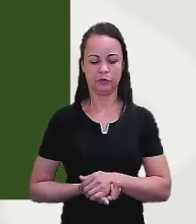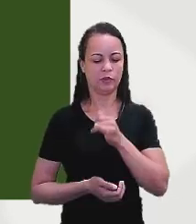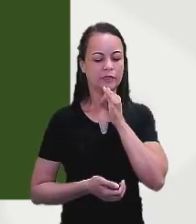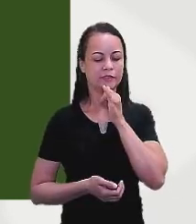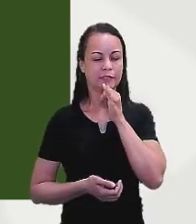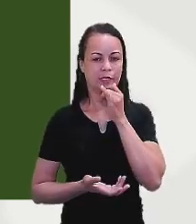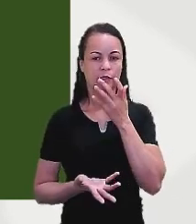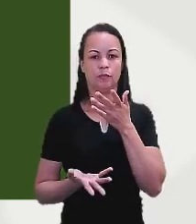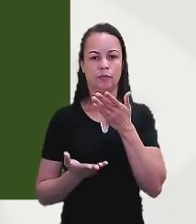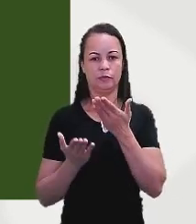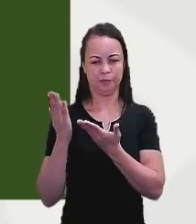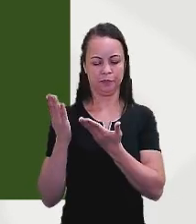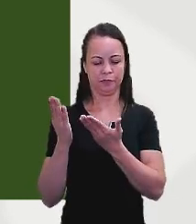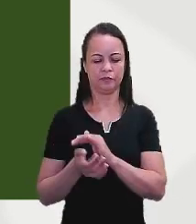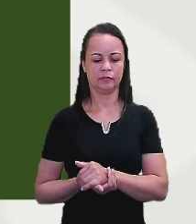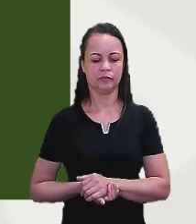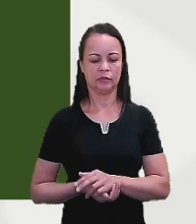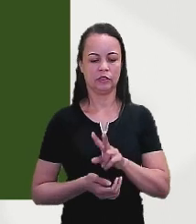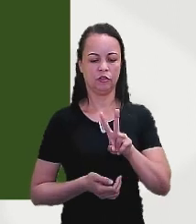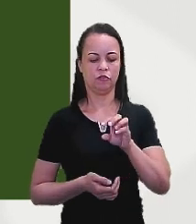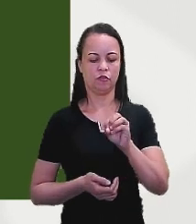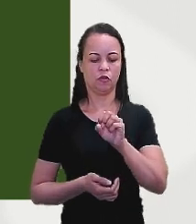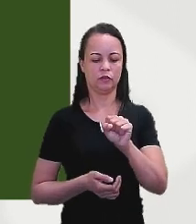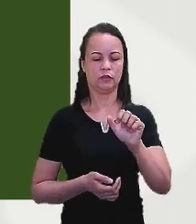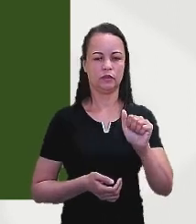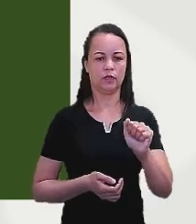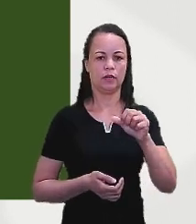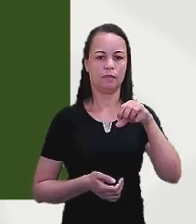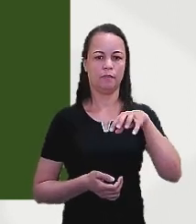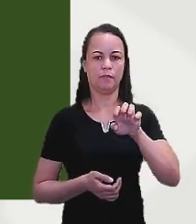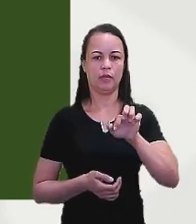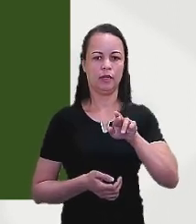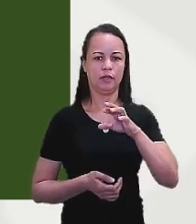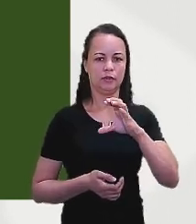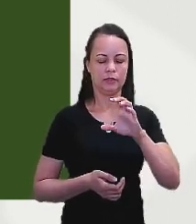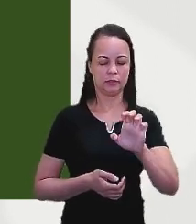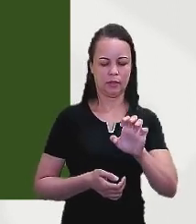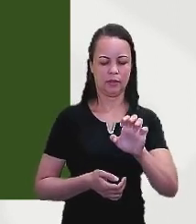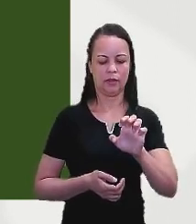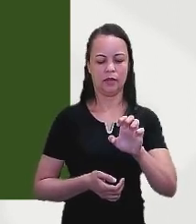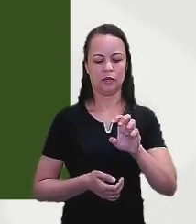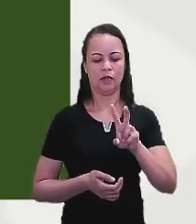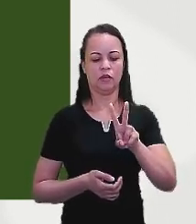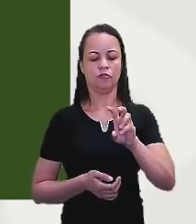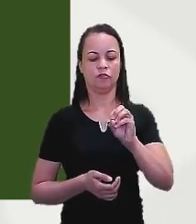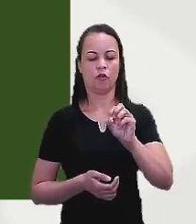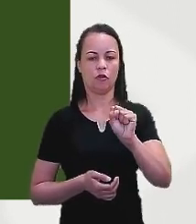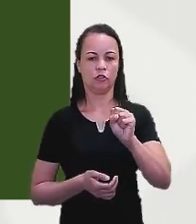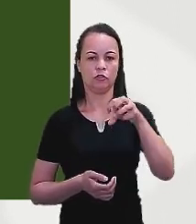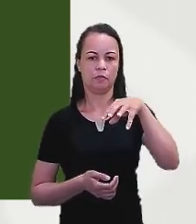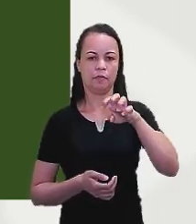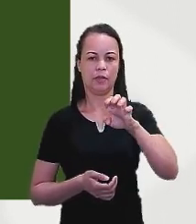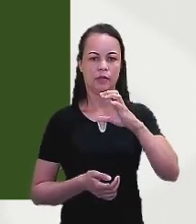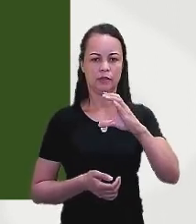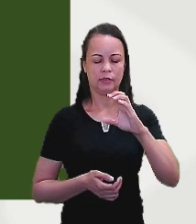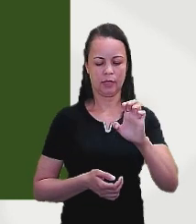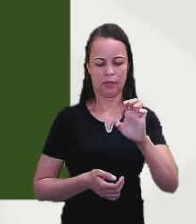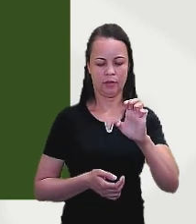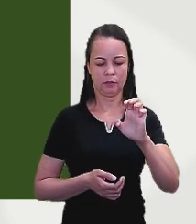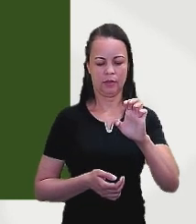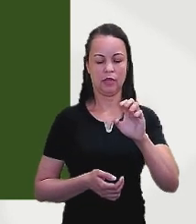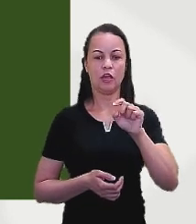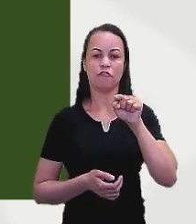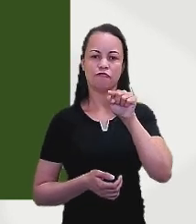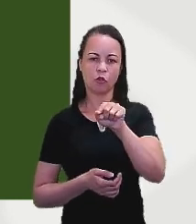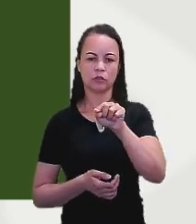foi vossa mercê, vós-me-cê e você, que hoje nem você estão querendo mais